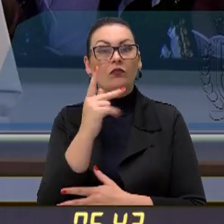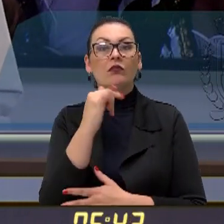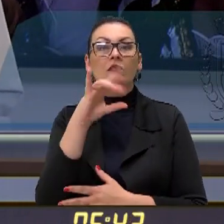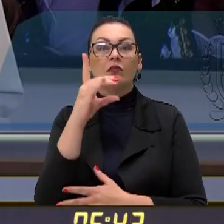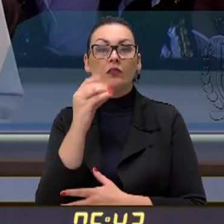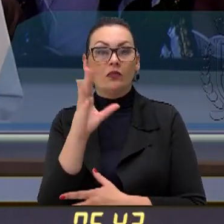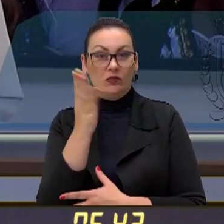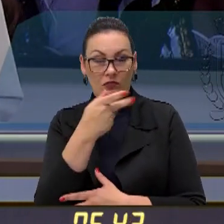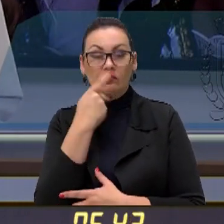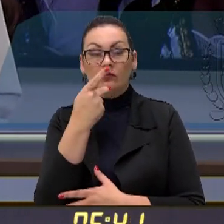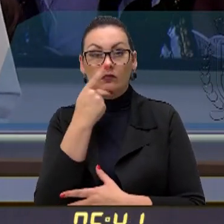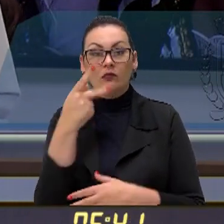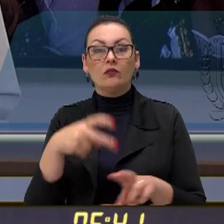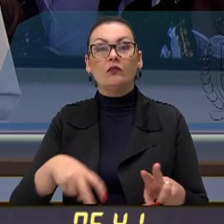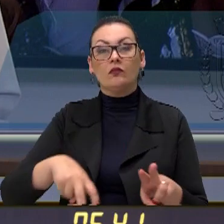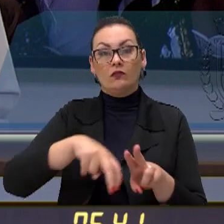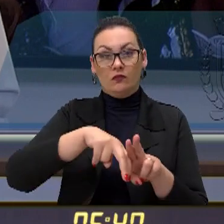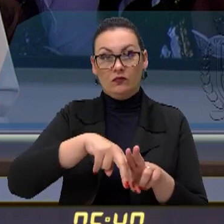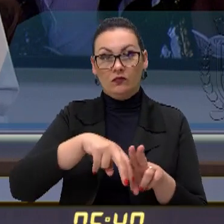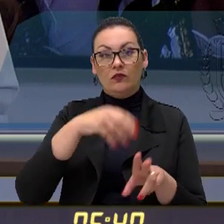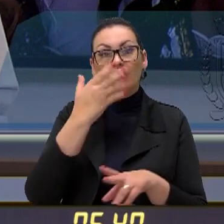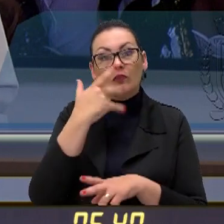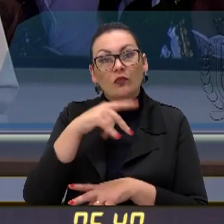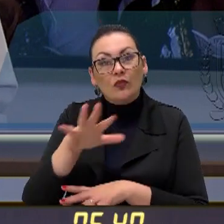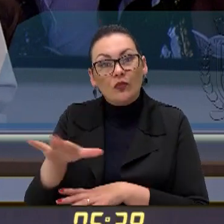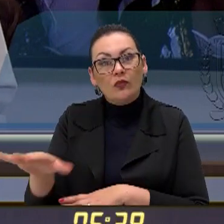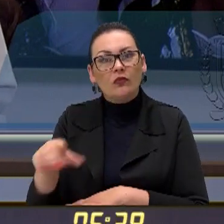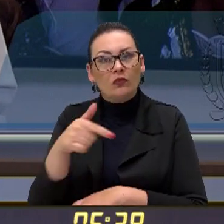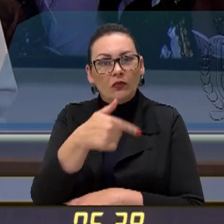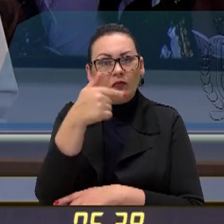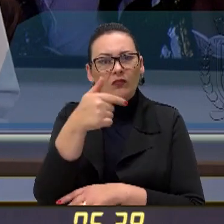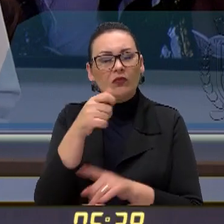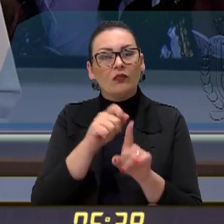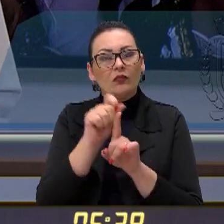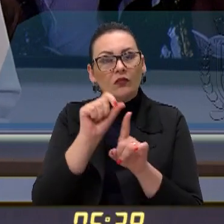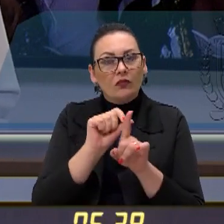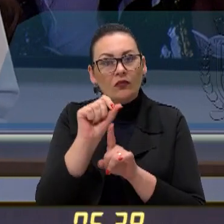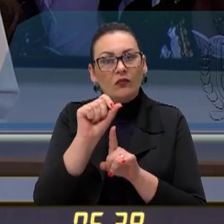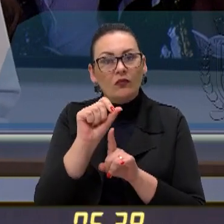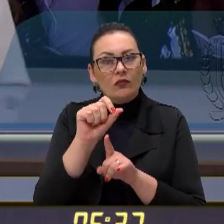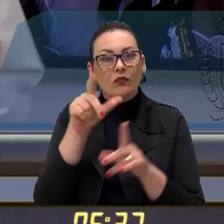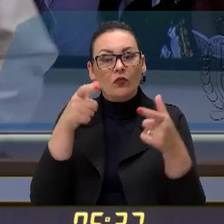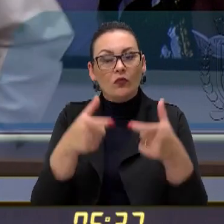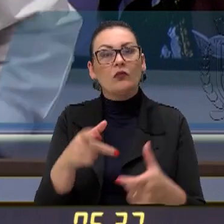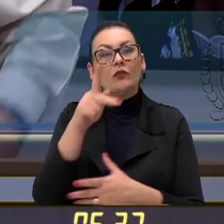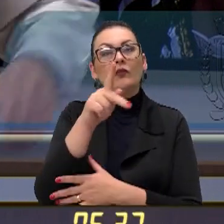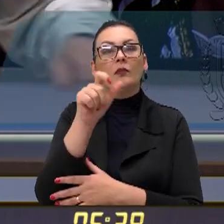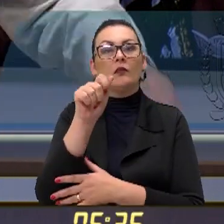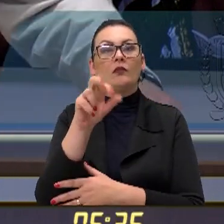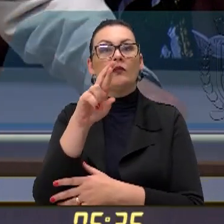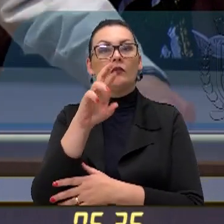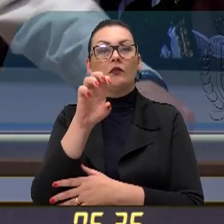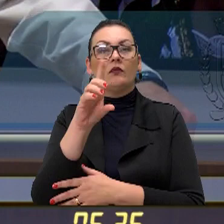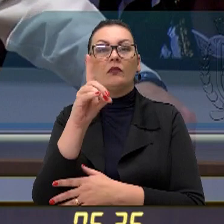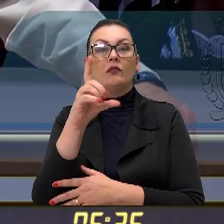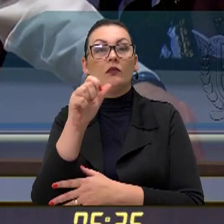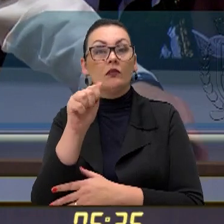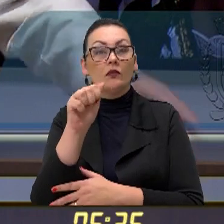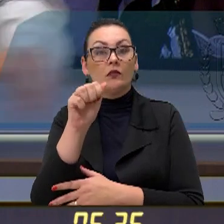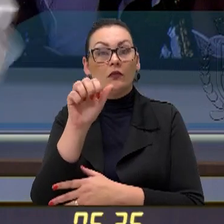já comentou nessa tribuna, dessa criança de 7 meses, se não me falha a memória, do paredão que foi